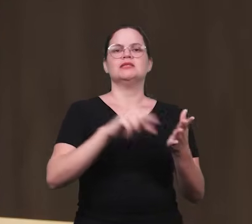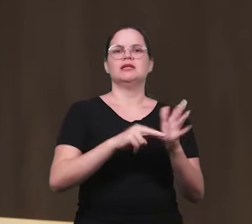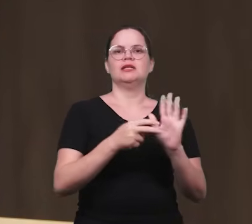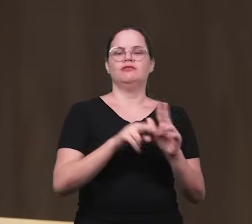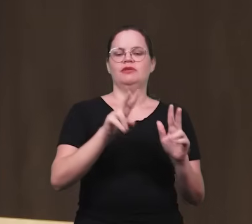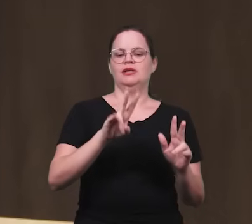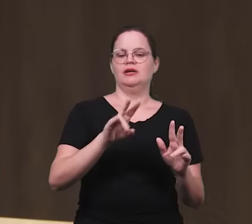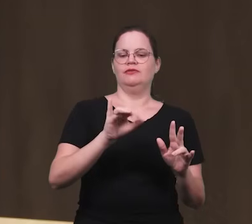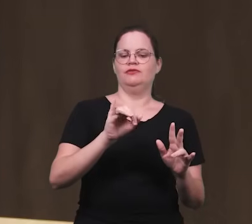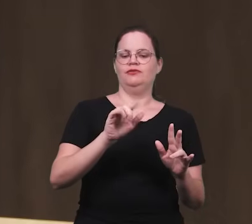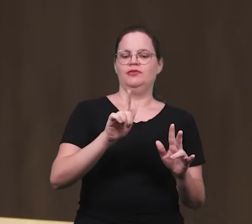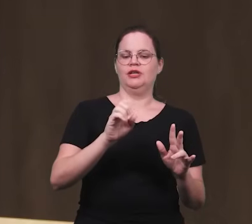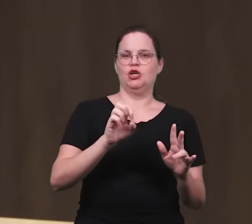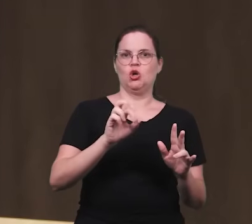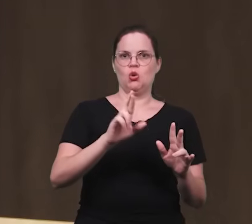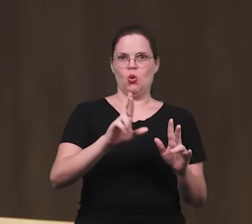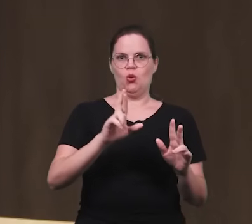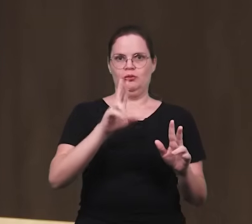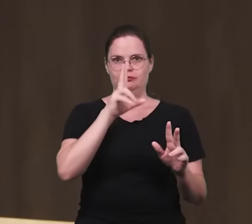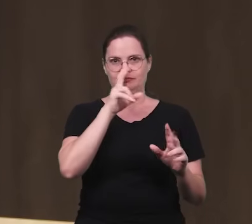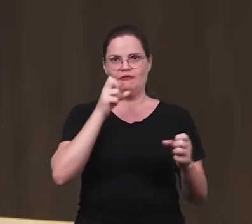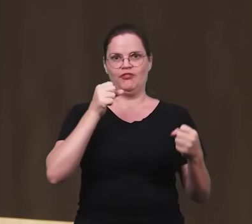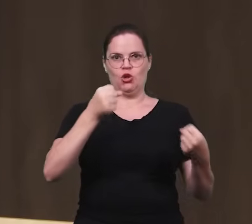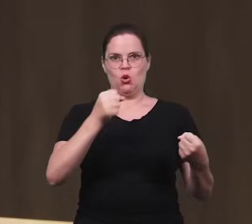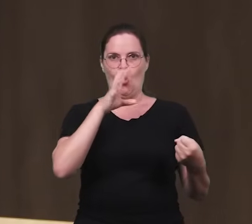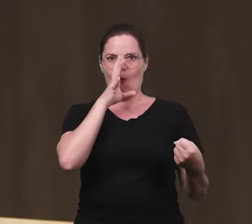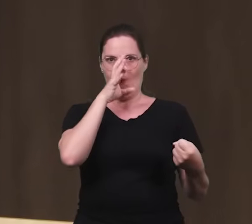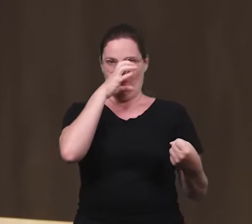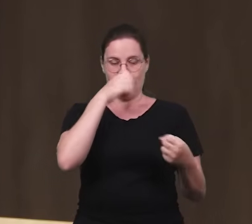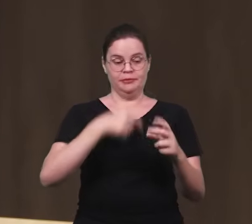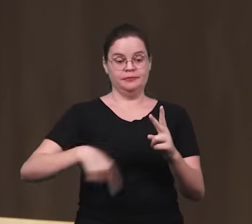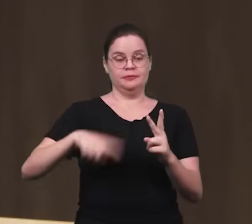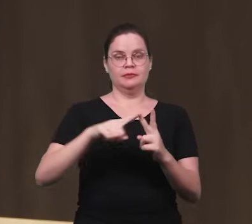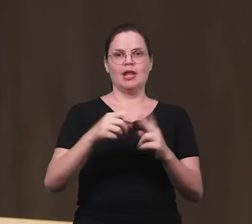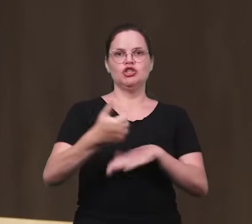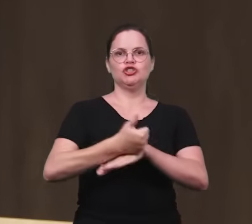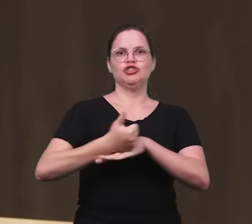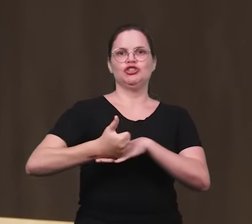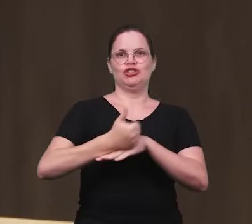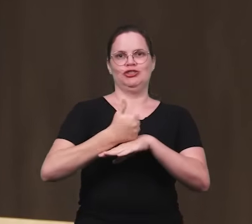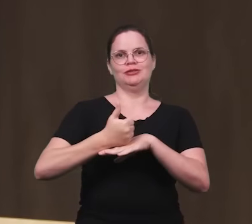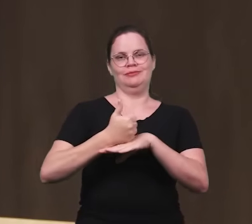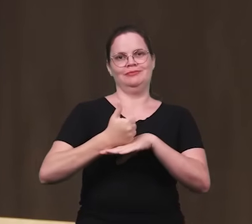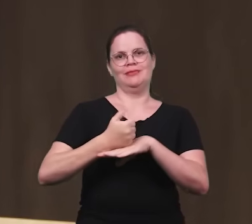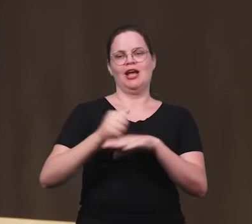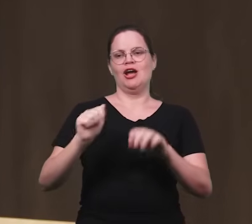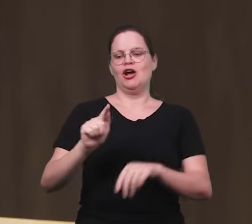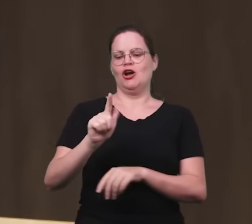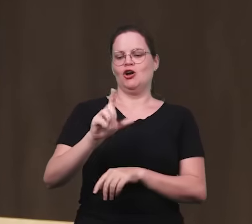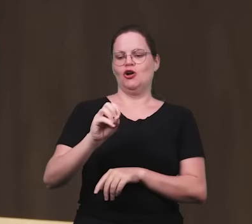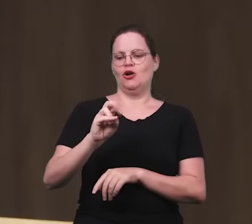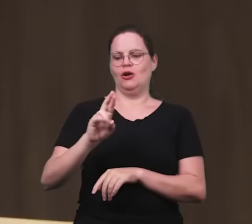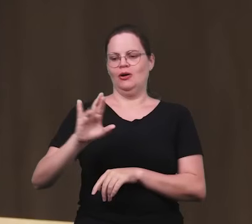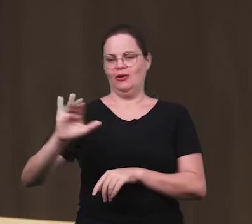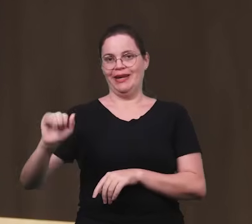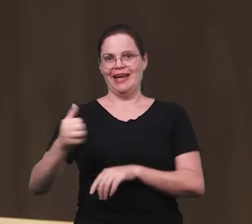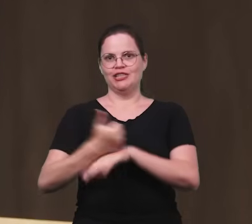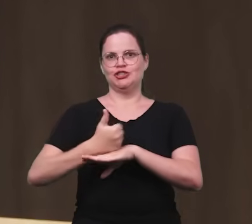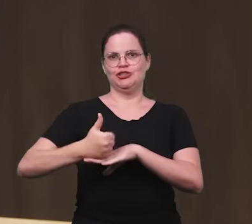Então, esta mulher virtuosa, ela se veste dessas duas características: